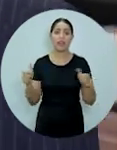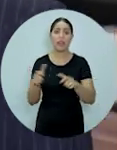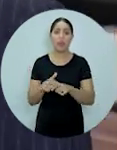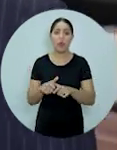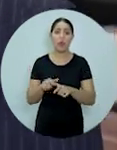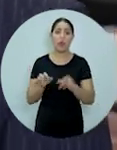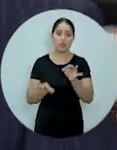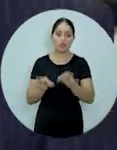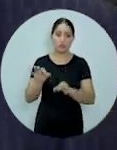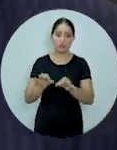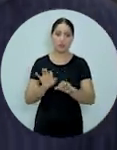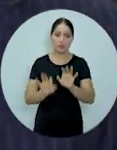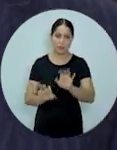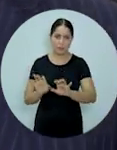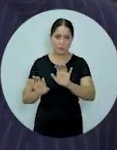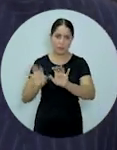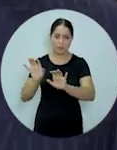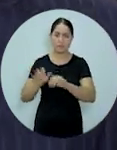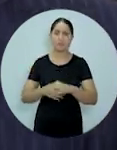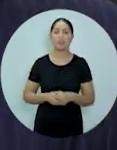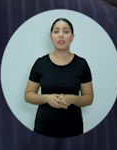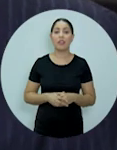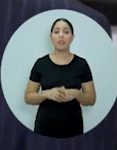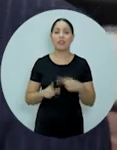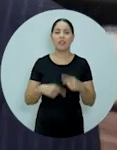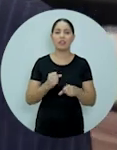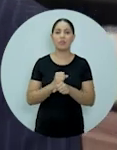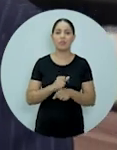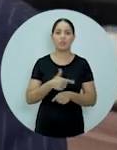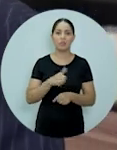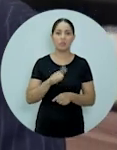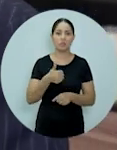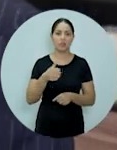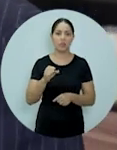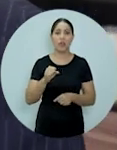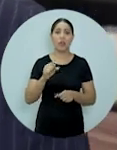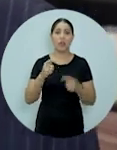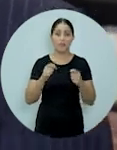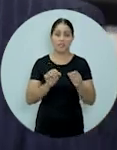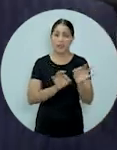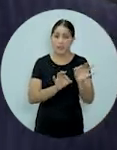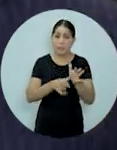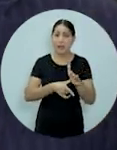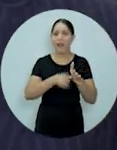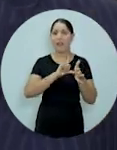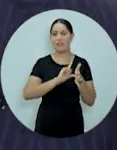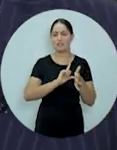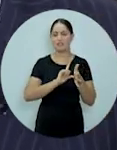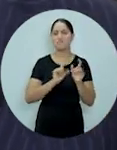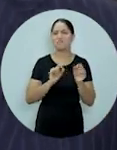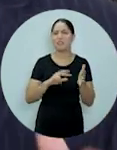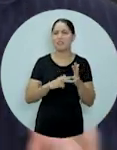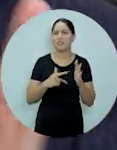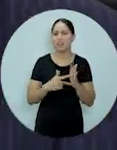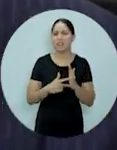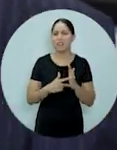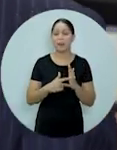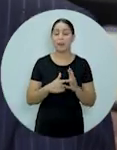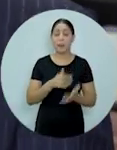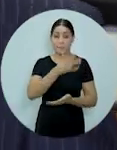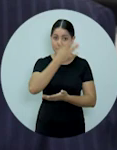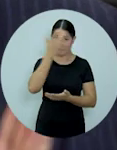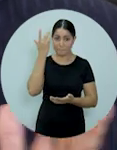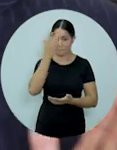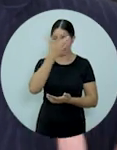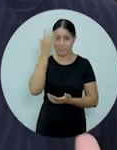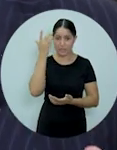e desde 2009, Rafael, o casal só pode adotar depois de preparado. Essa preparação é o quê? Depois